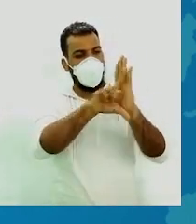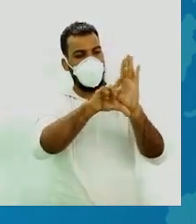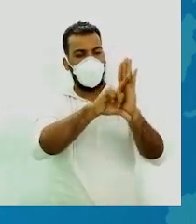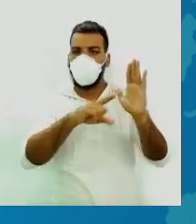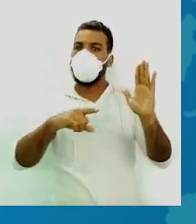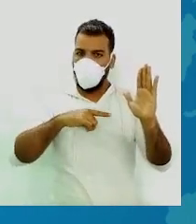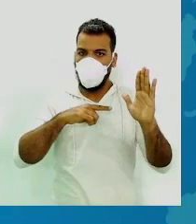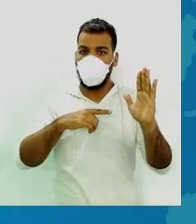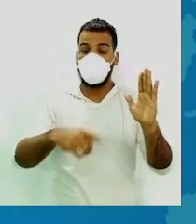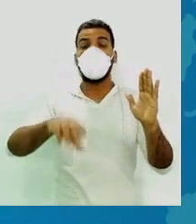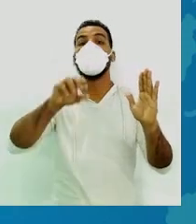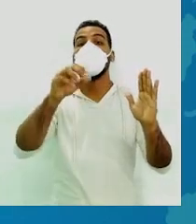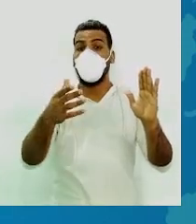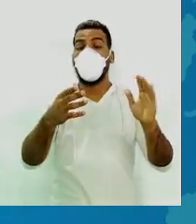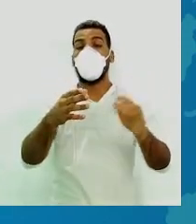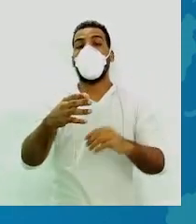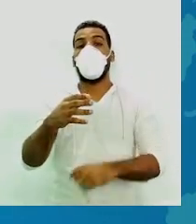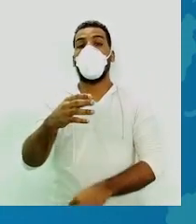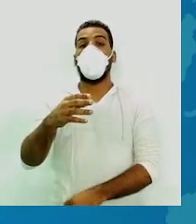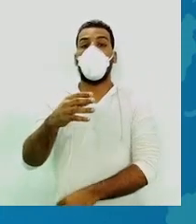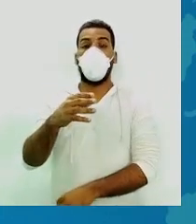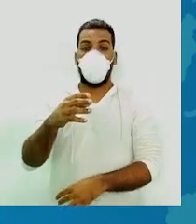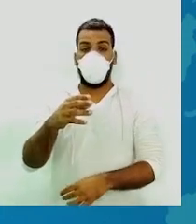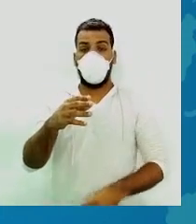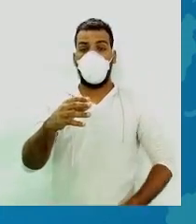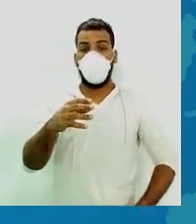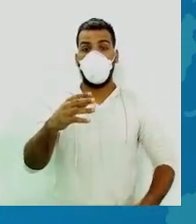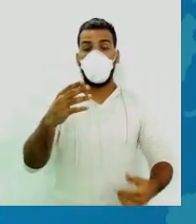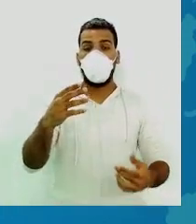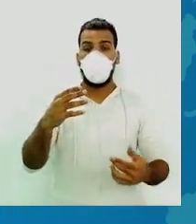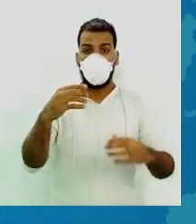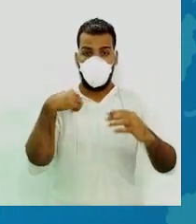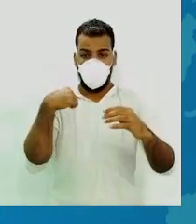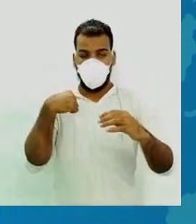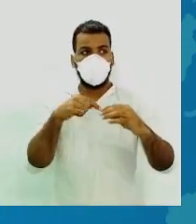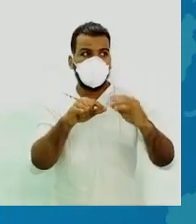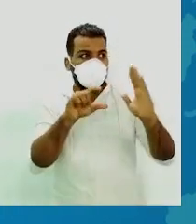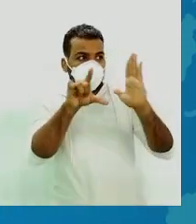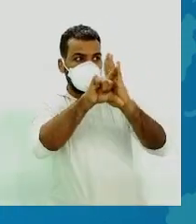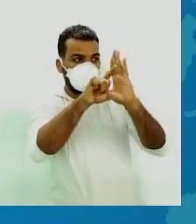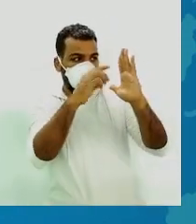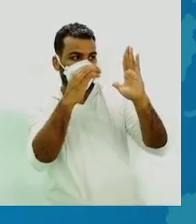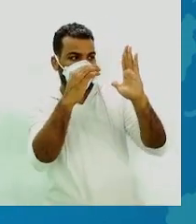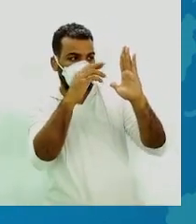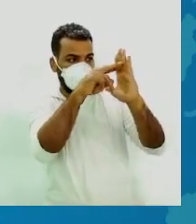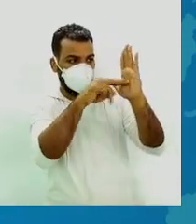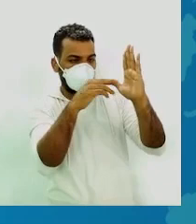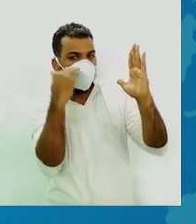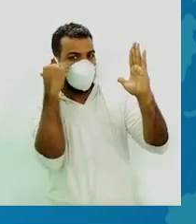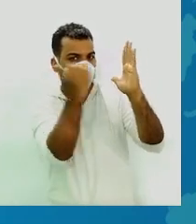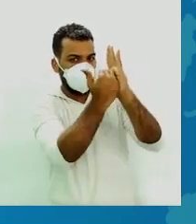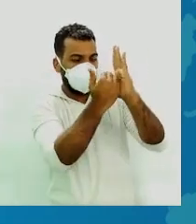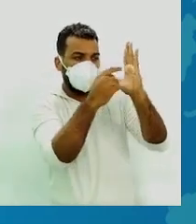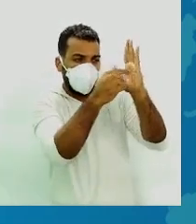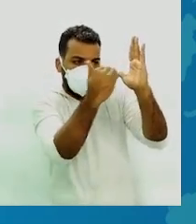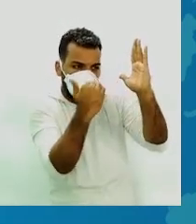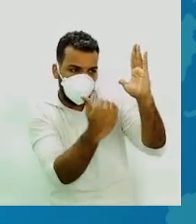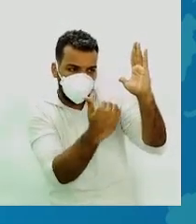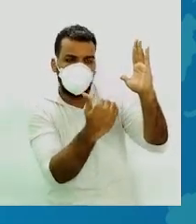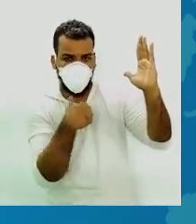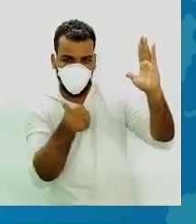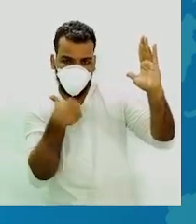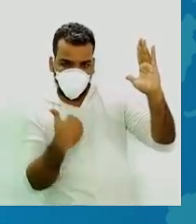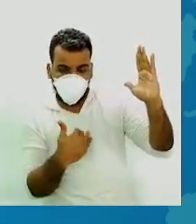Então, se eu estou submetido a elas, eu preciso saber quais são os meus direitos e os meus deveres. E o